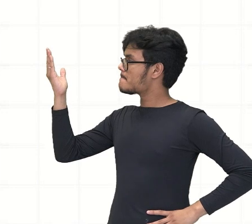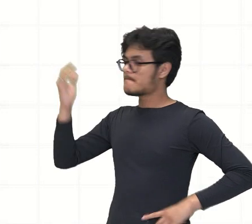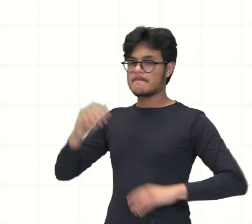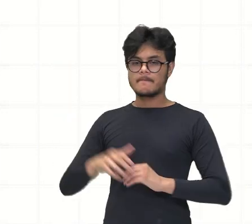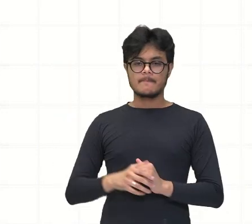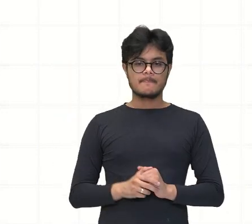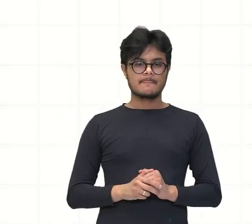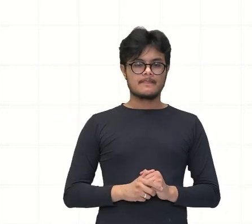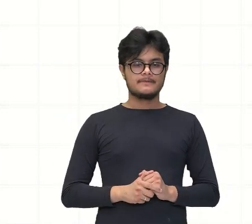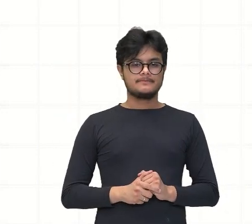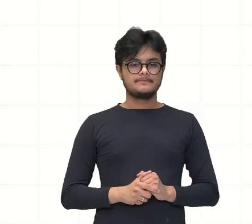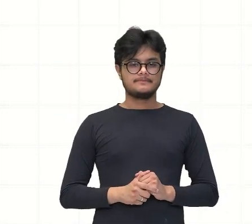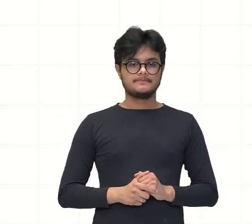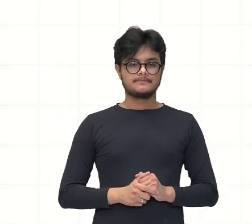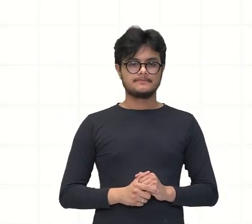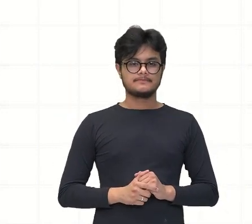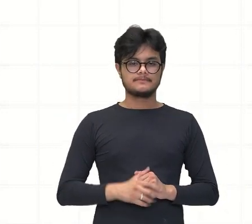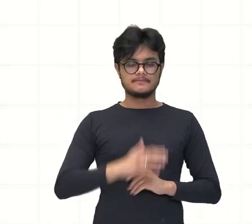9,2,